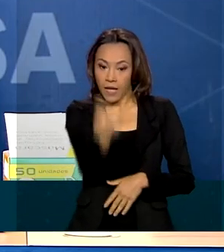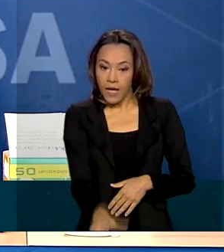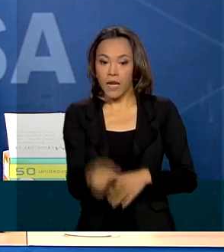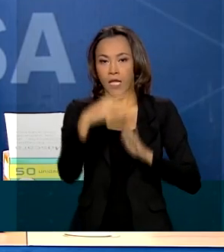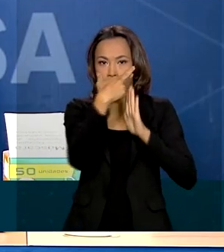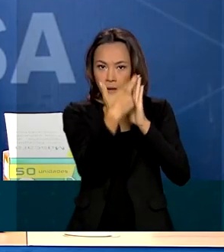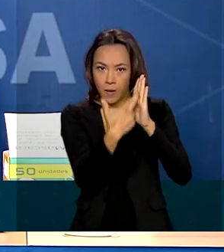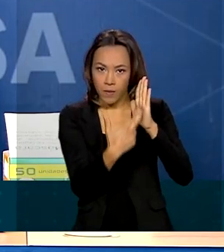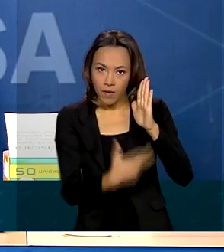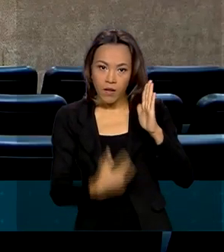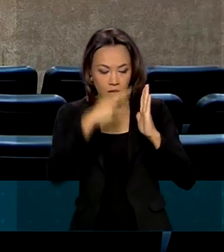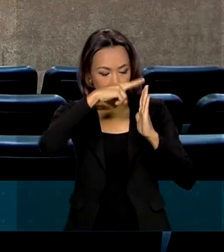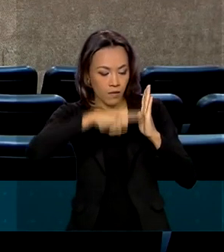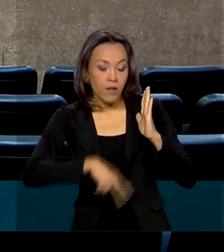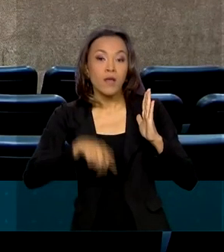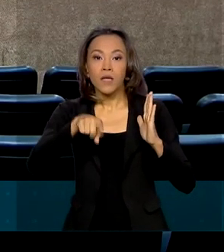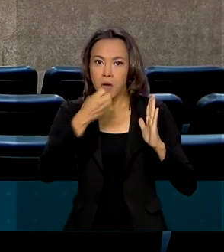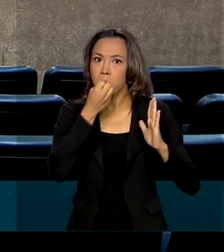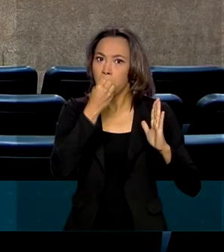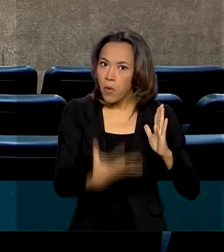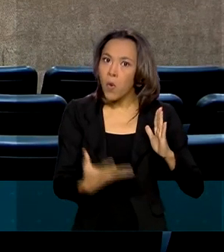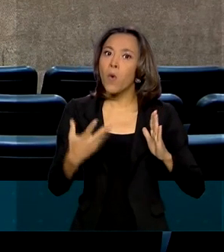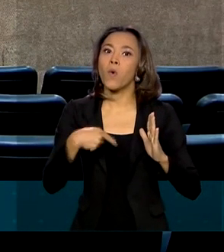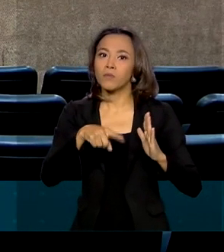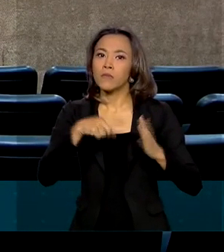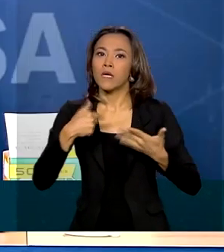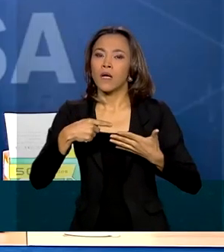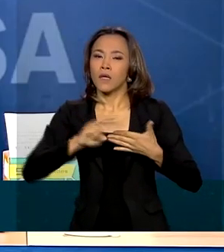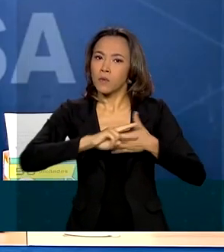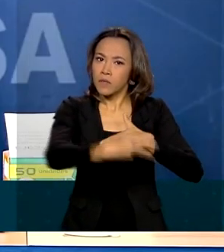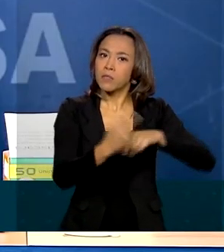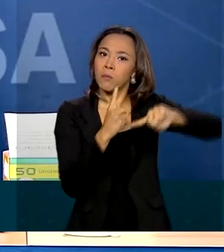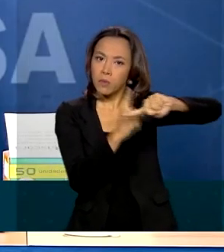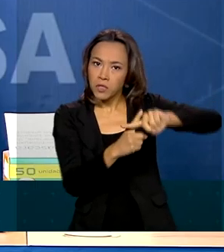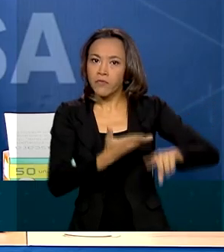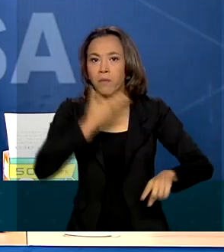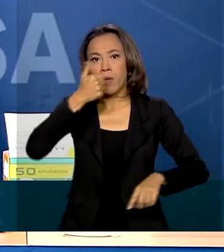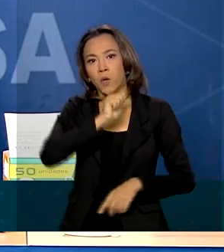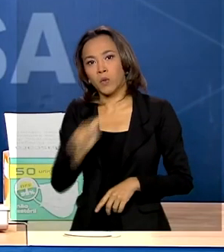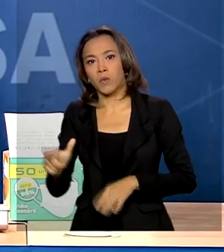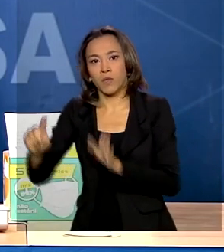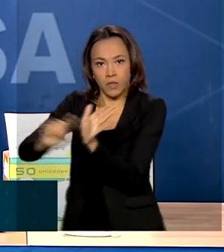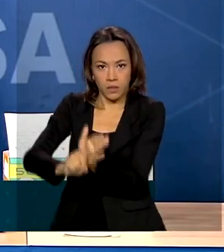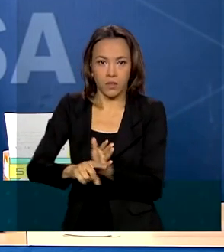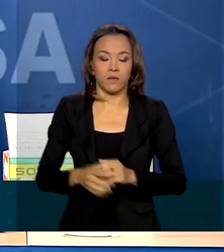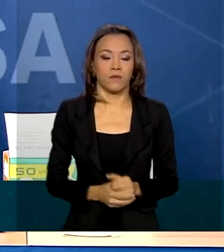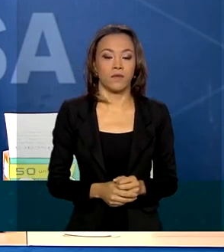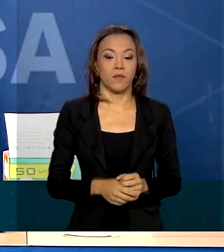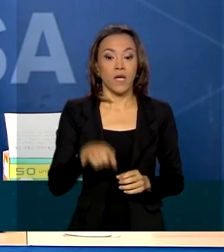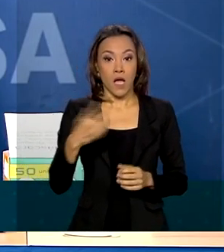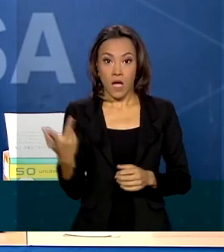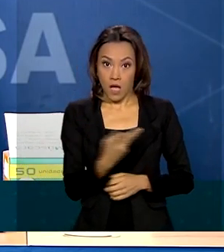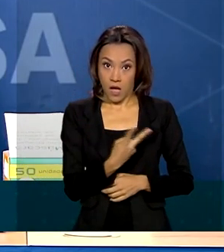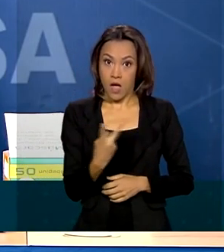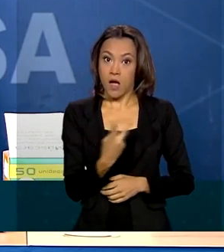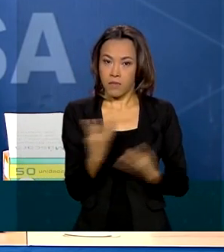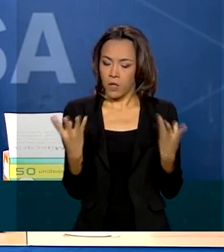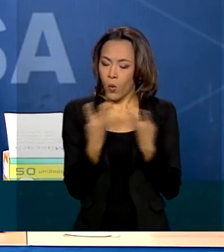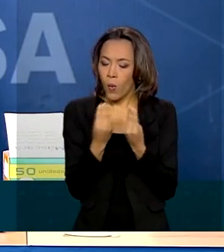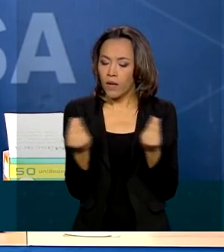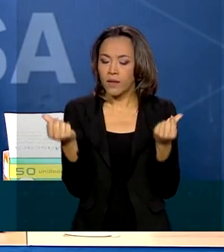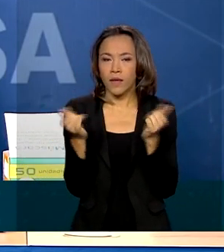os benefícios das vacinas superam os riscos. Ambas atendem aos critérios de qualidade,